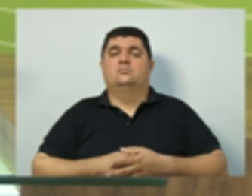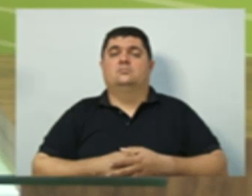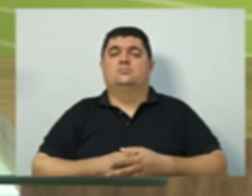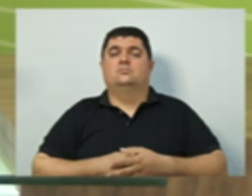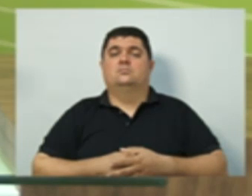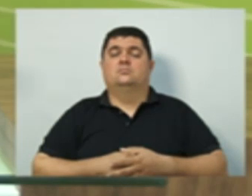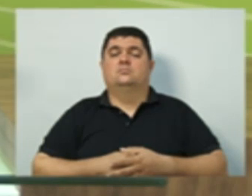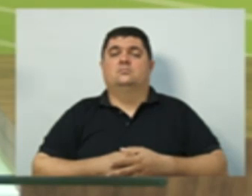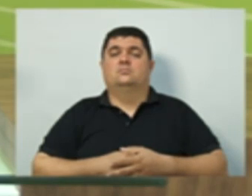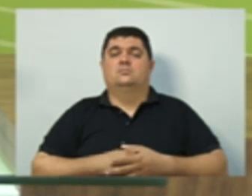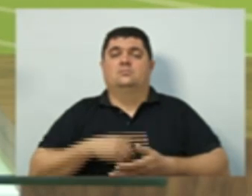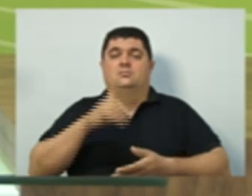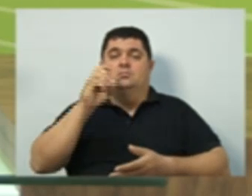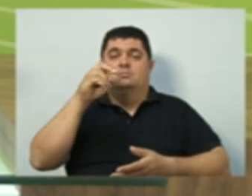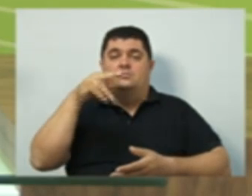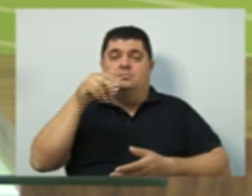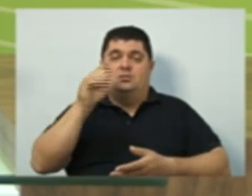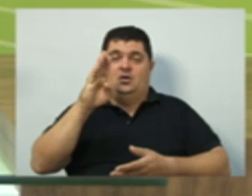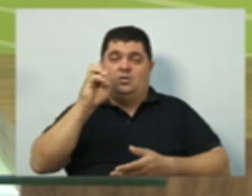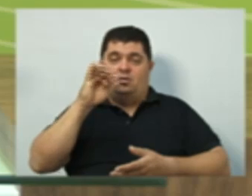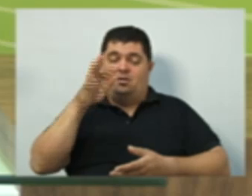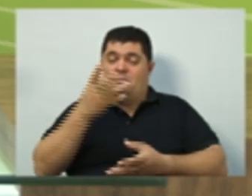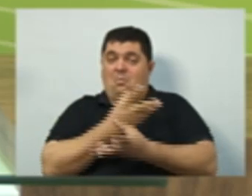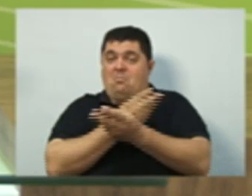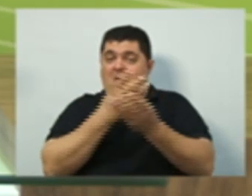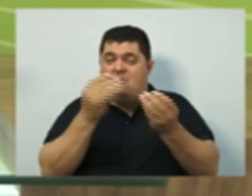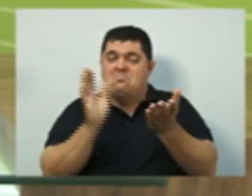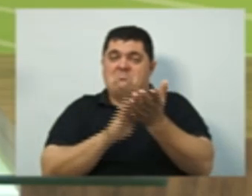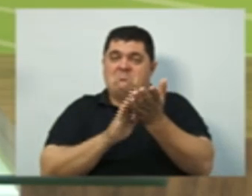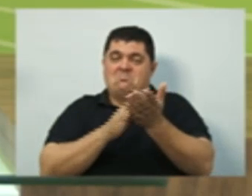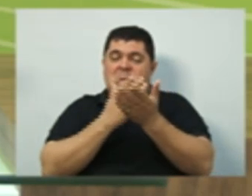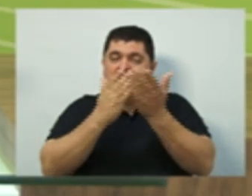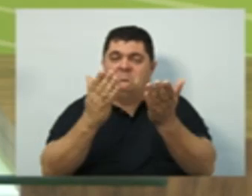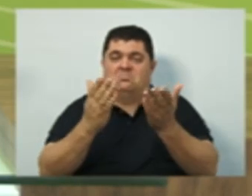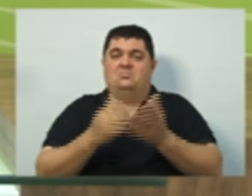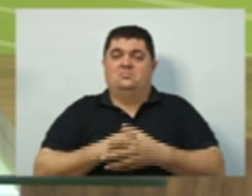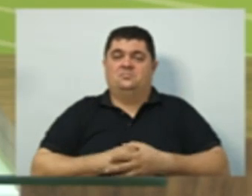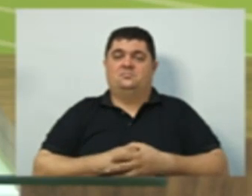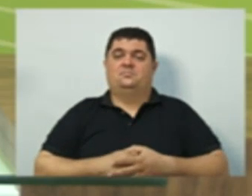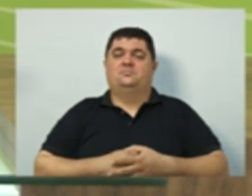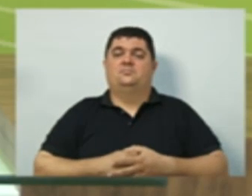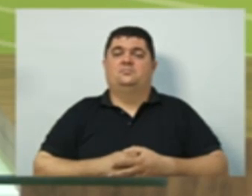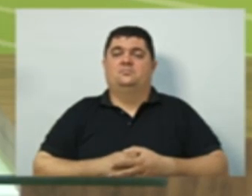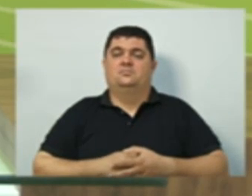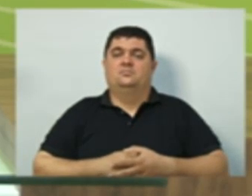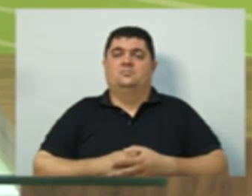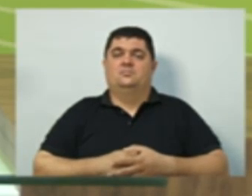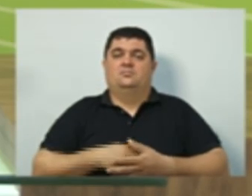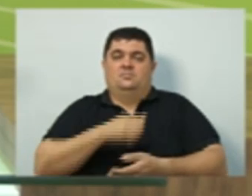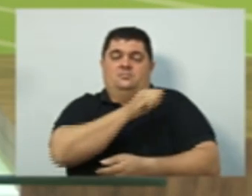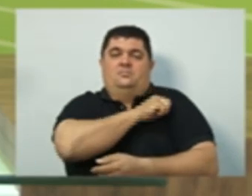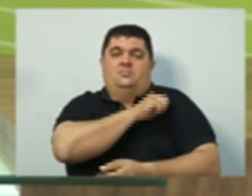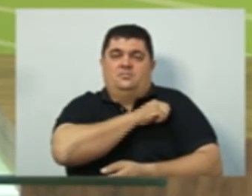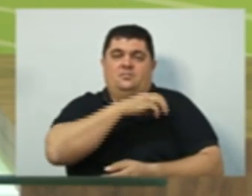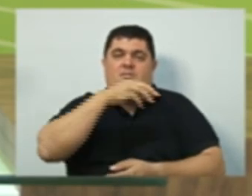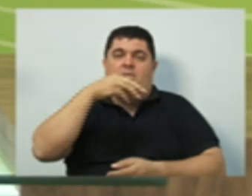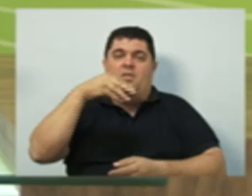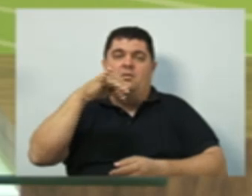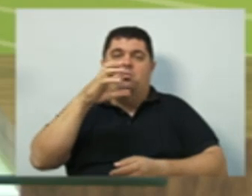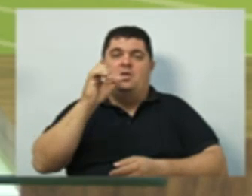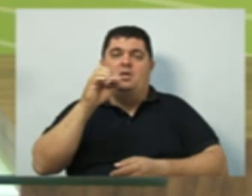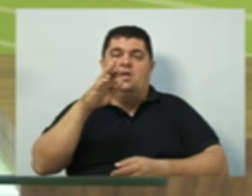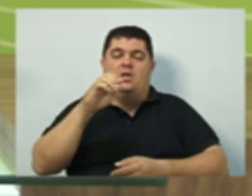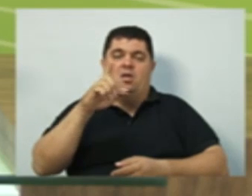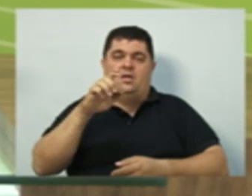novo. Olha a Escola Dona Benta aparecendo aqui mais uma vez. Vamos lá, Escola Dona Benta. Então, olha só. Os alunos Micaele,